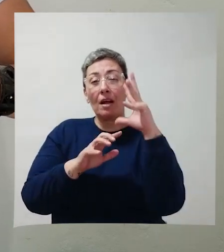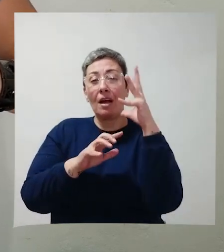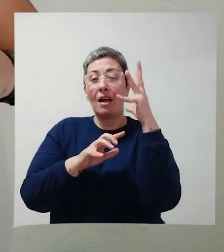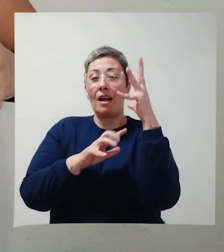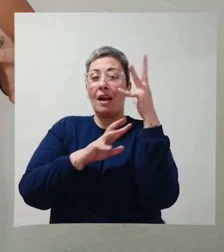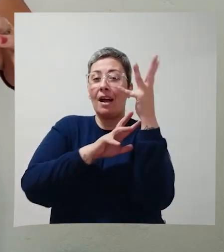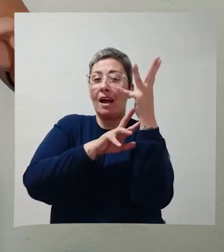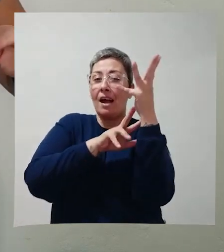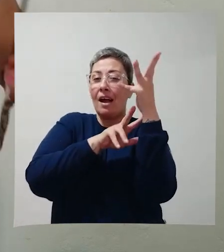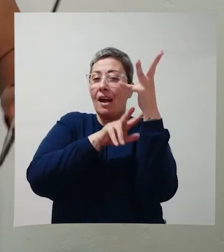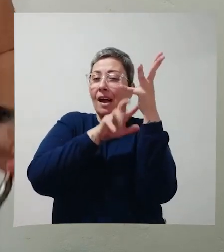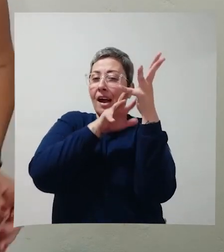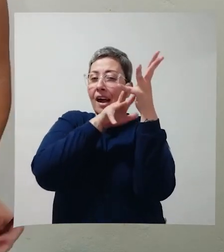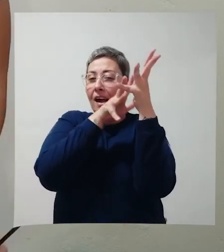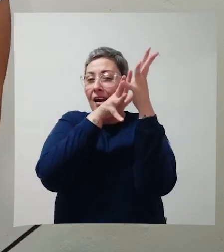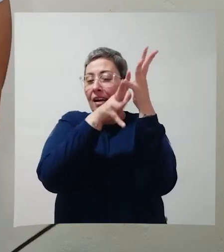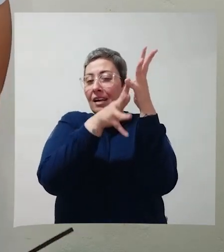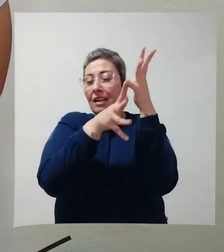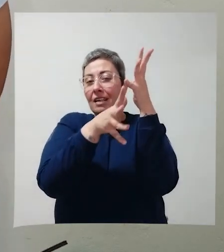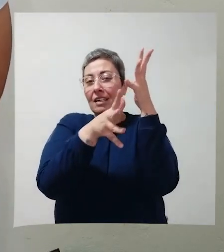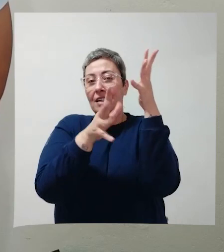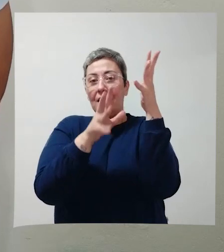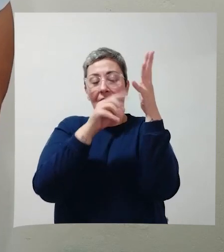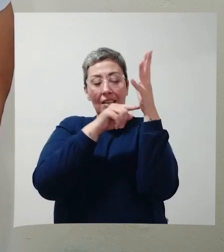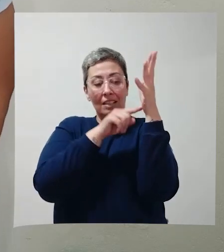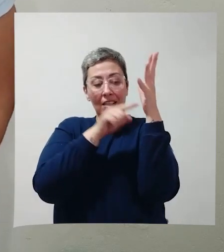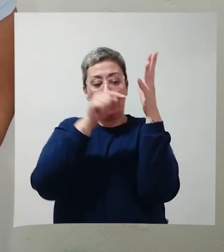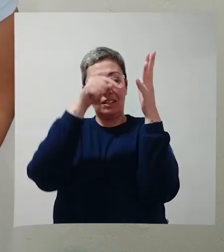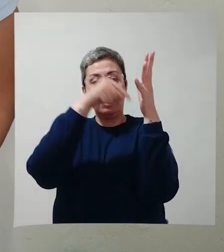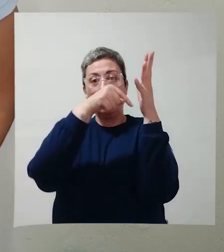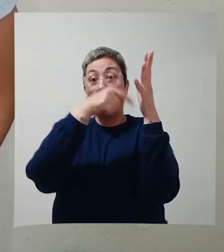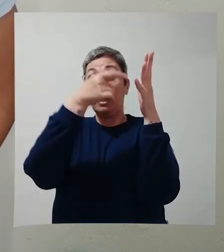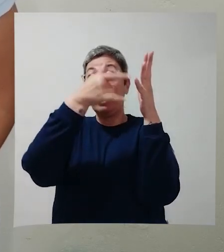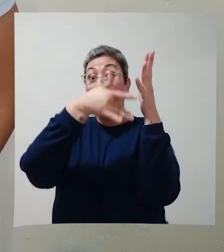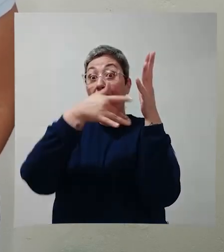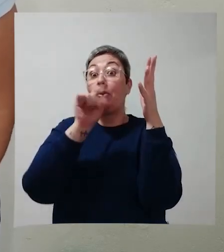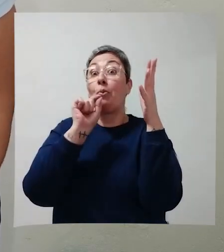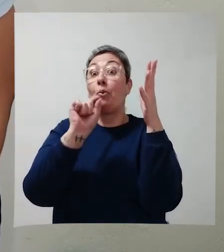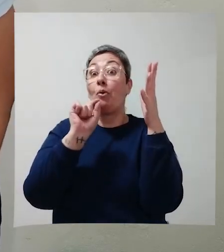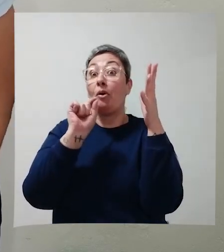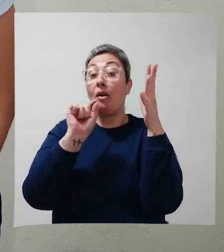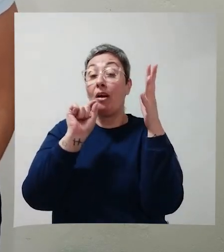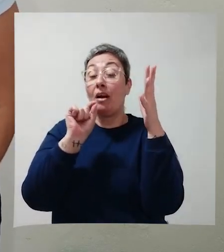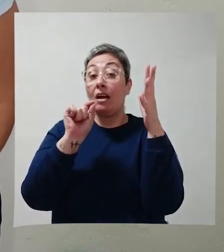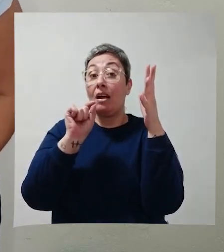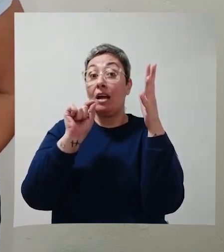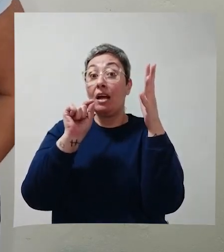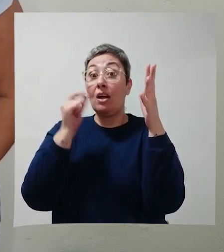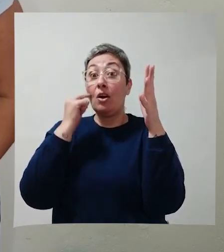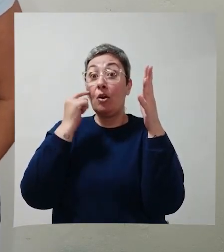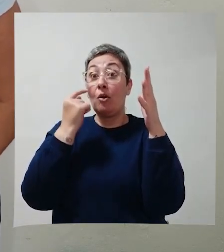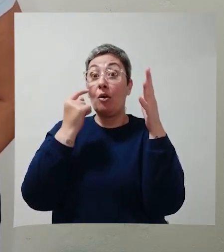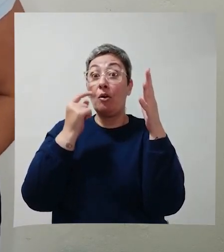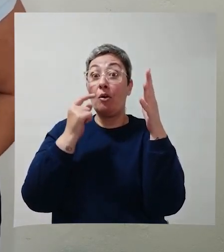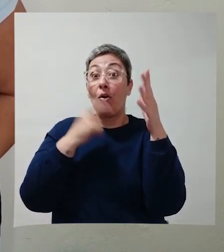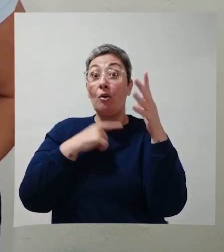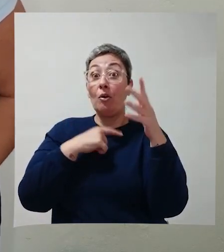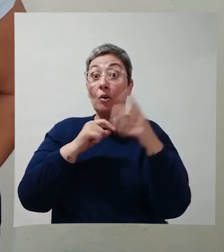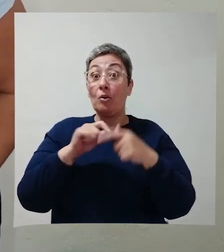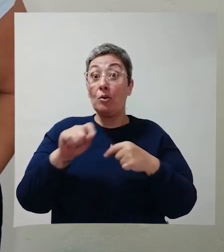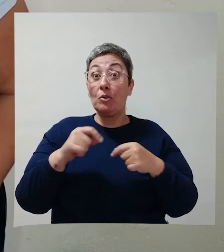abrir, a se abrir, a se abrir. E lá dentro, vocês não imaginam o que tinha lá dentro. Um